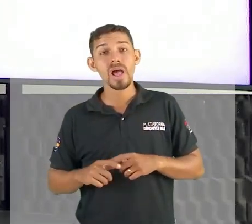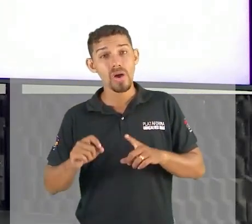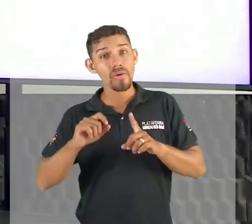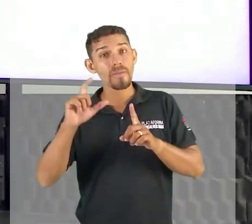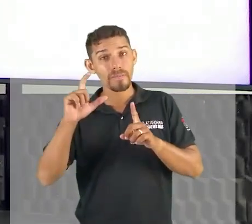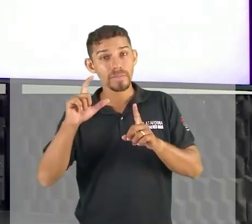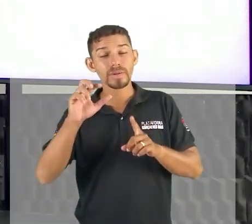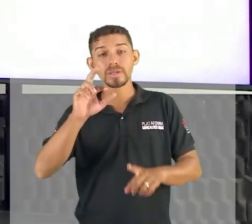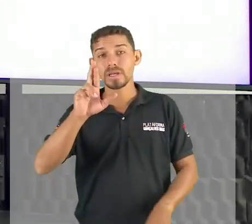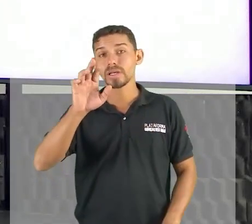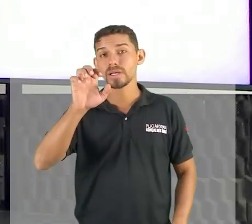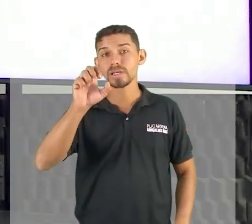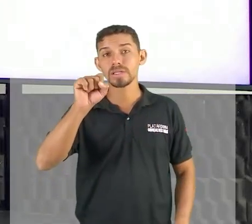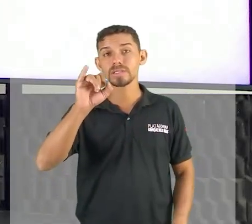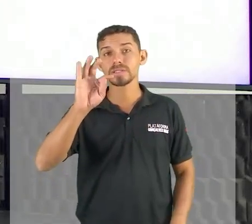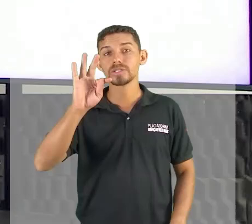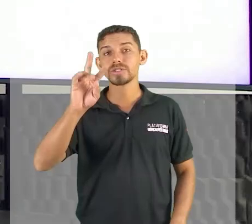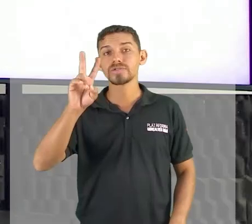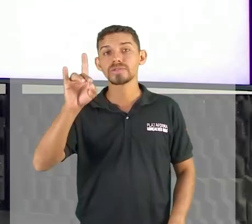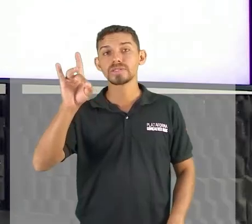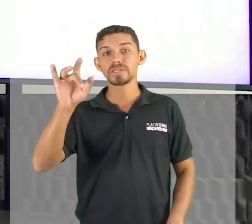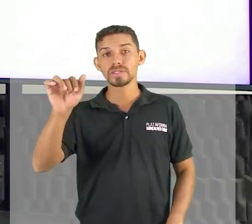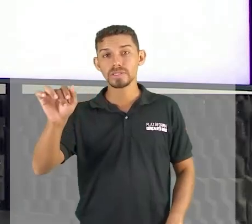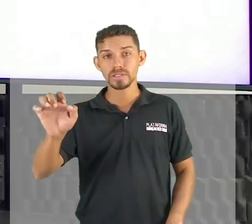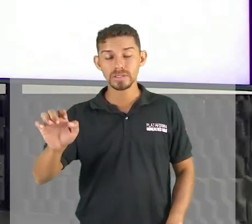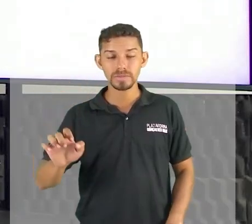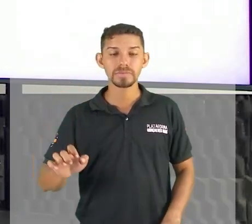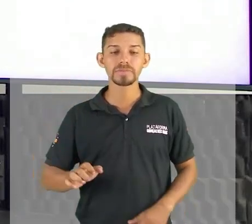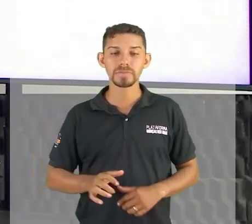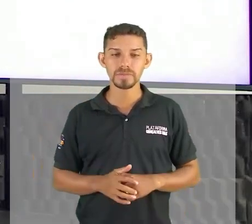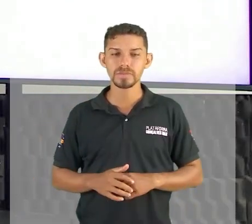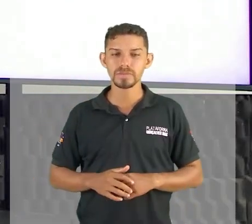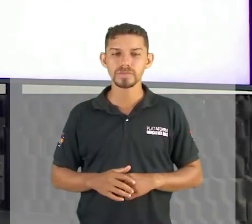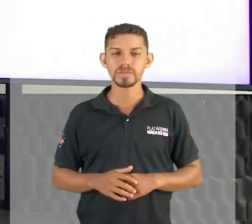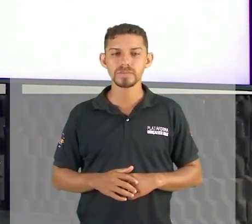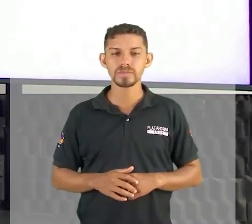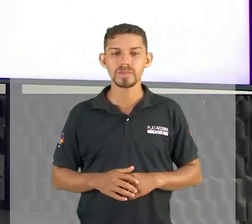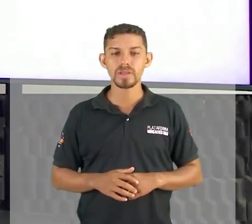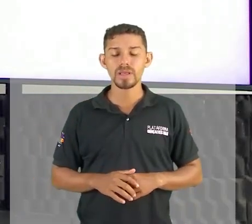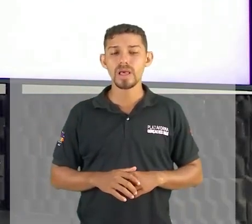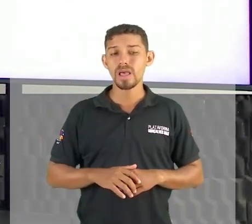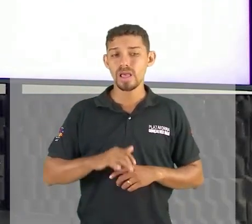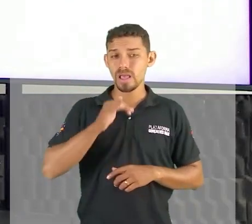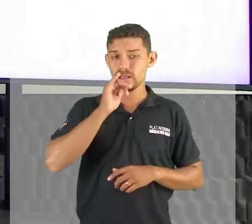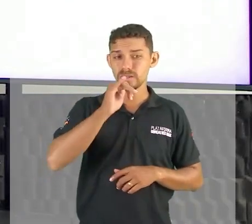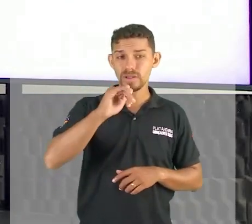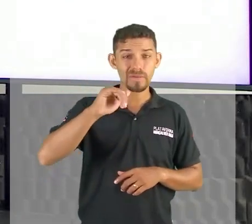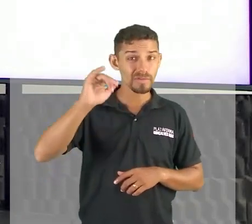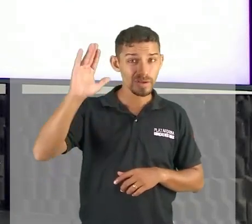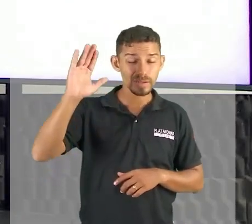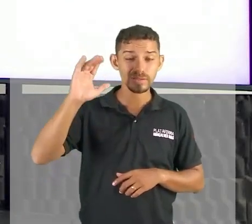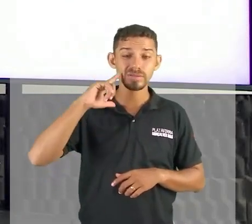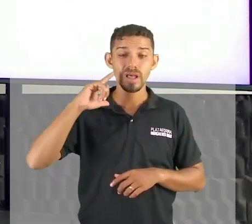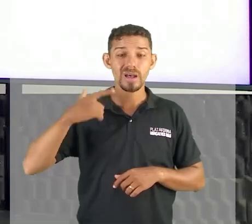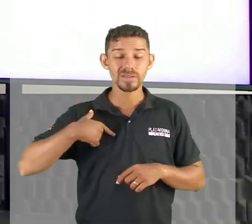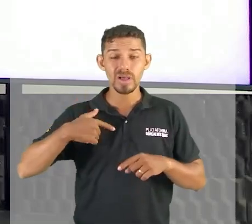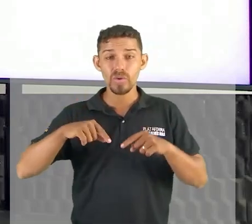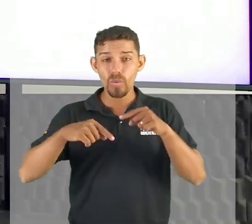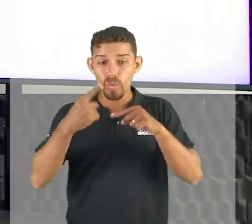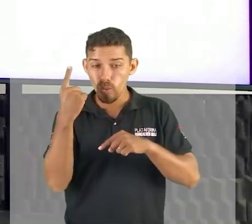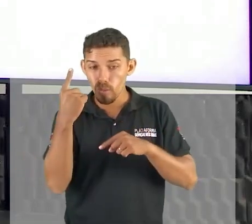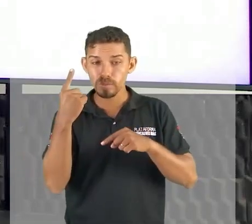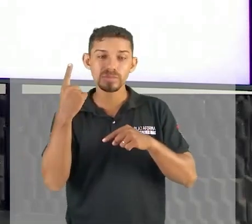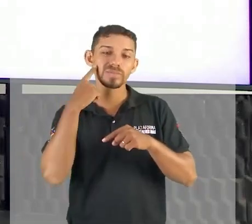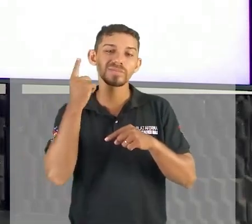a resistividade certo a intensidade do campo elétrico elevada que causa o rompimento da rigidez de